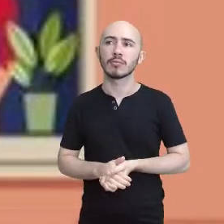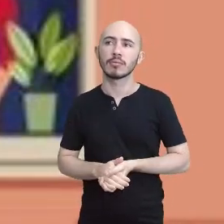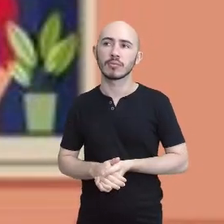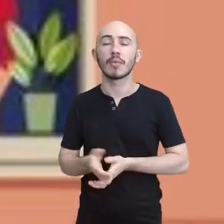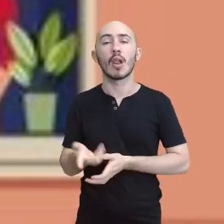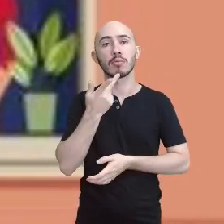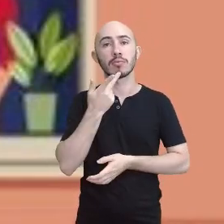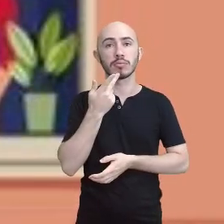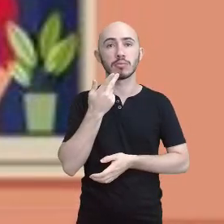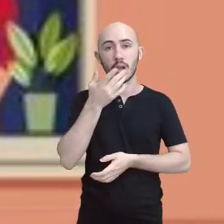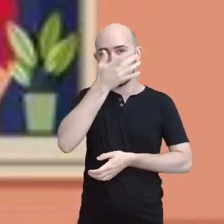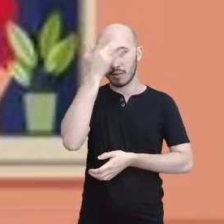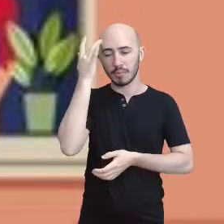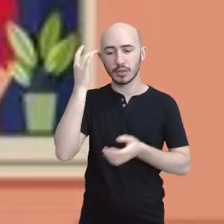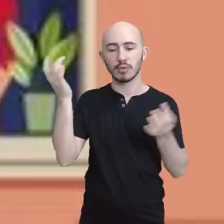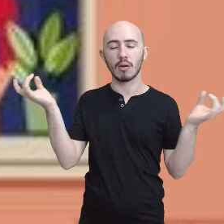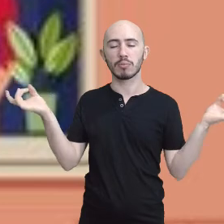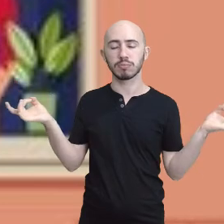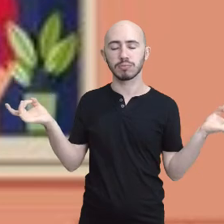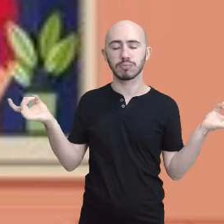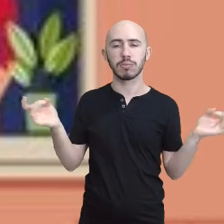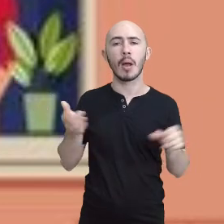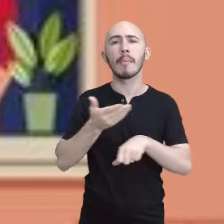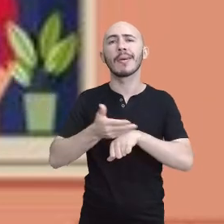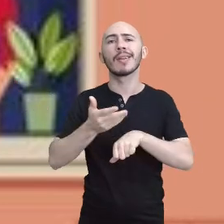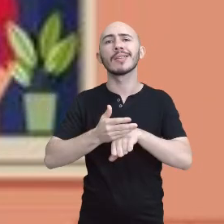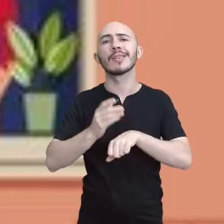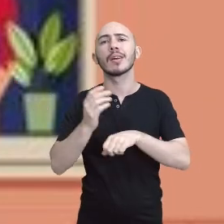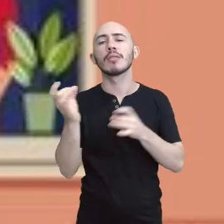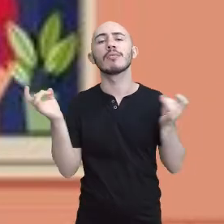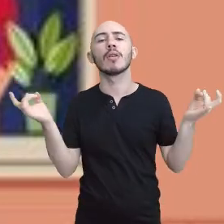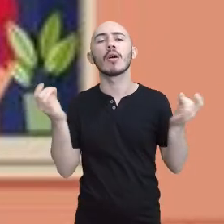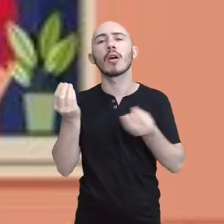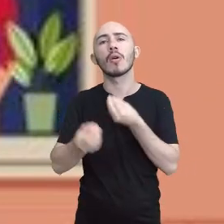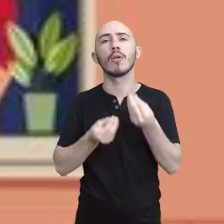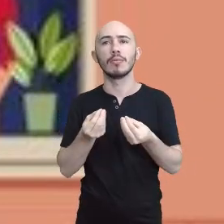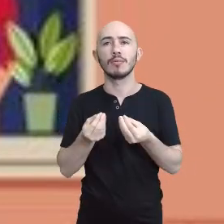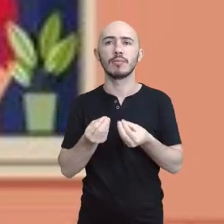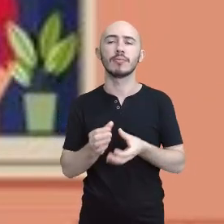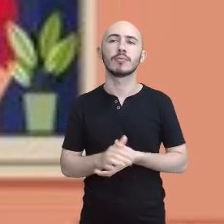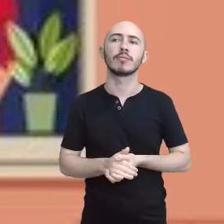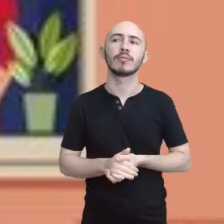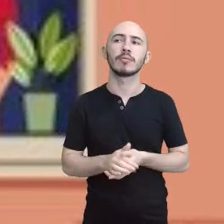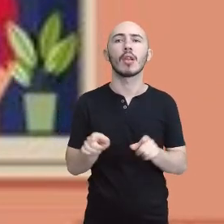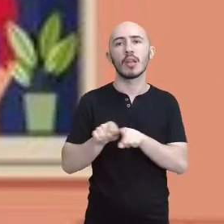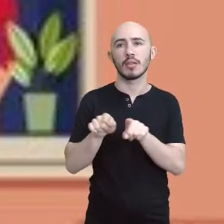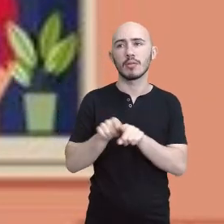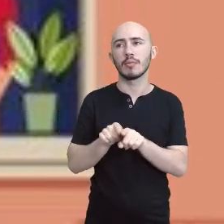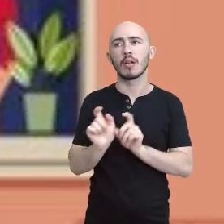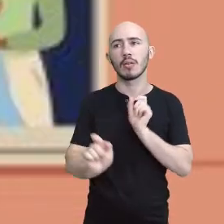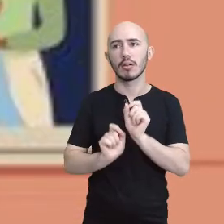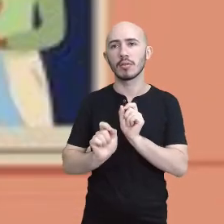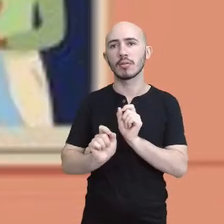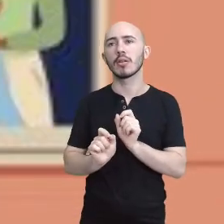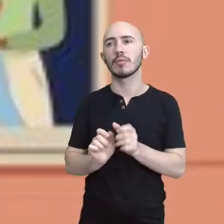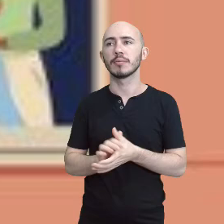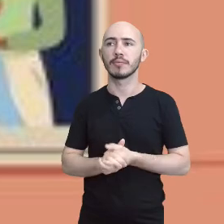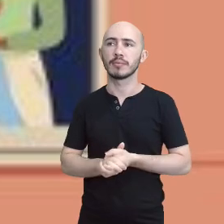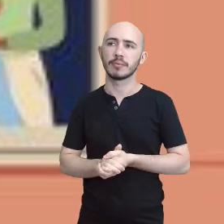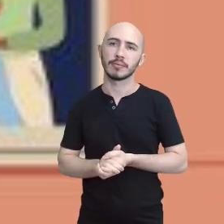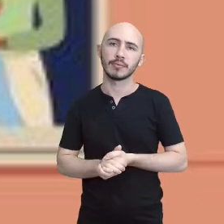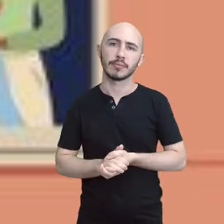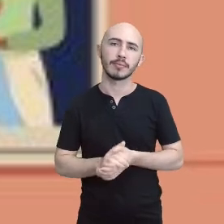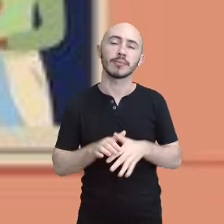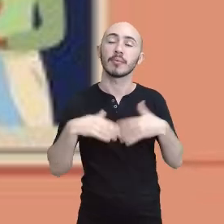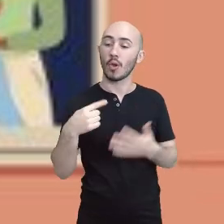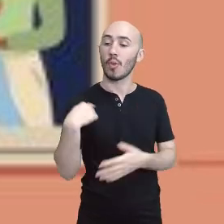falando no telefone. Como é que eu falo praticando yoga? She's practicing yoga. Ó, he's talking on the phone, tá bom? E